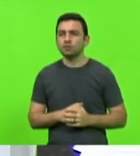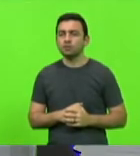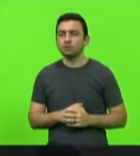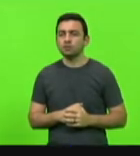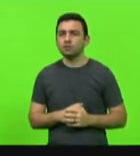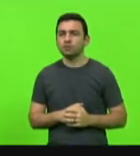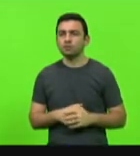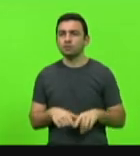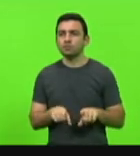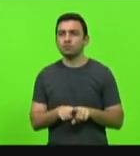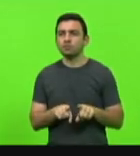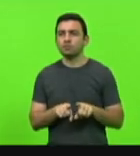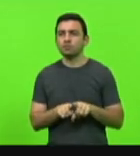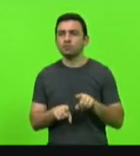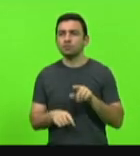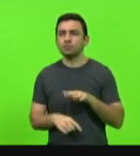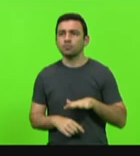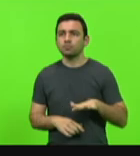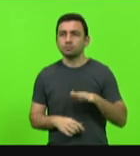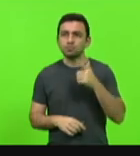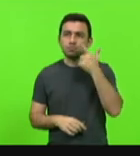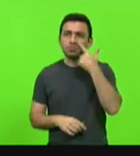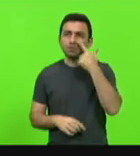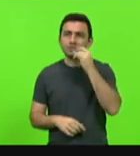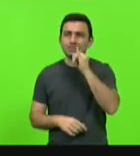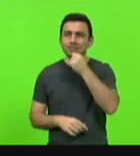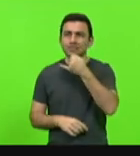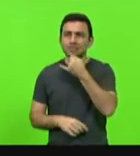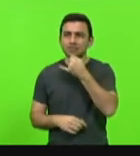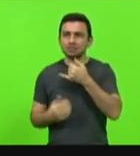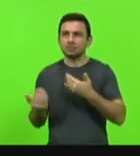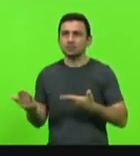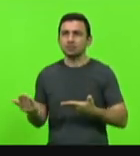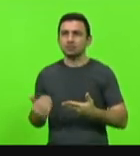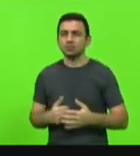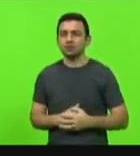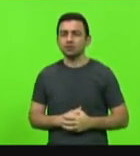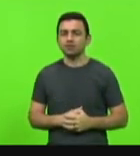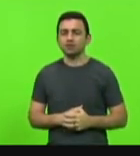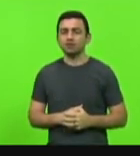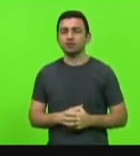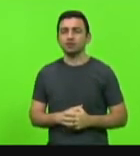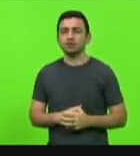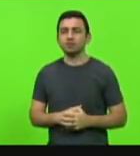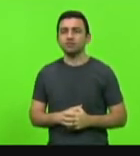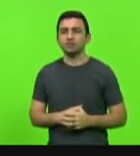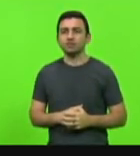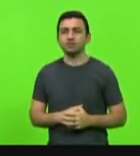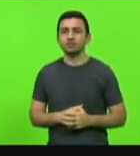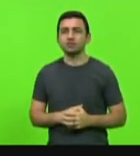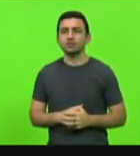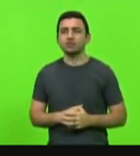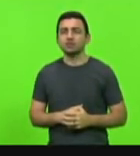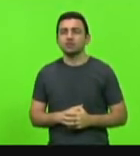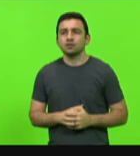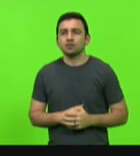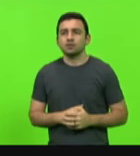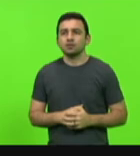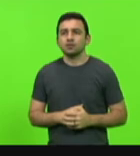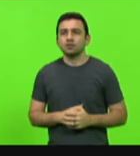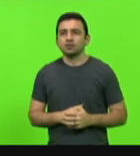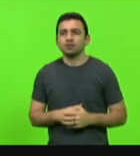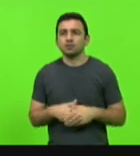foi esse vídeo aí, né? É lamentável. Isso foi agora. As chuvas que ocorreram na última semana, devido